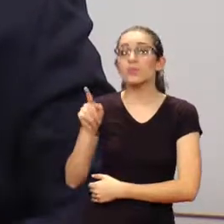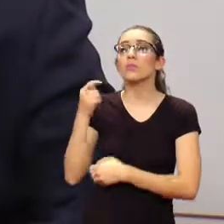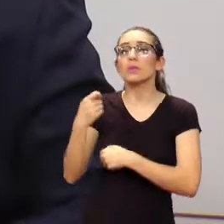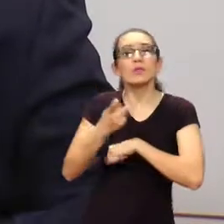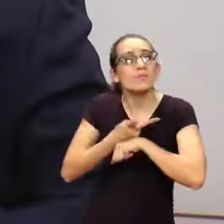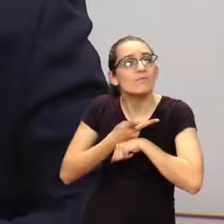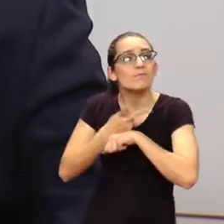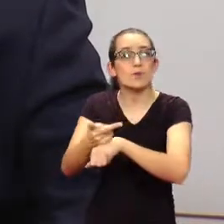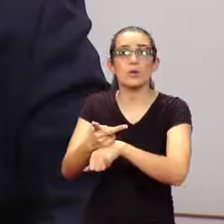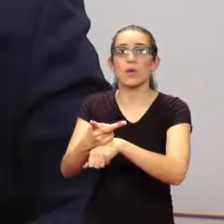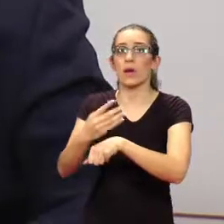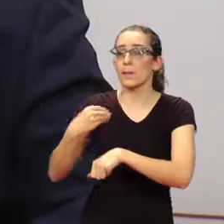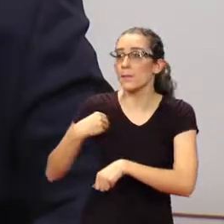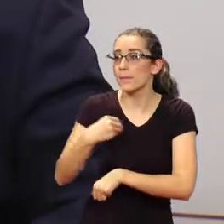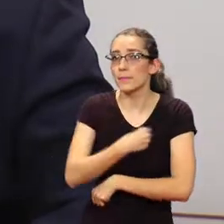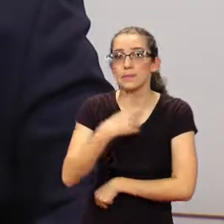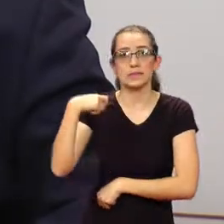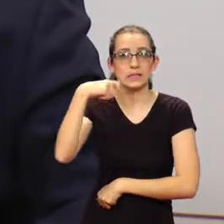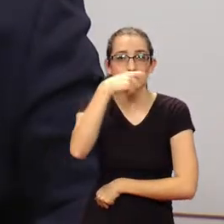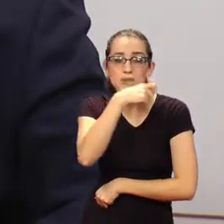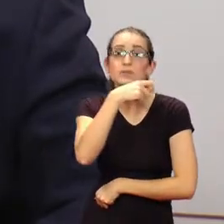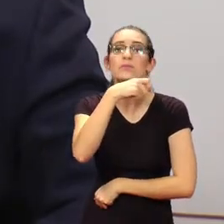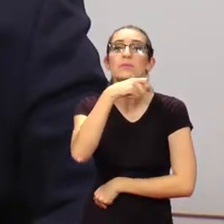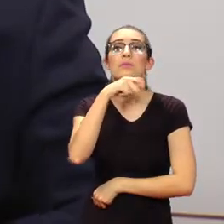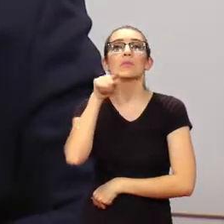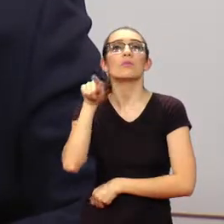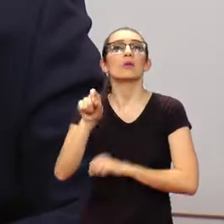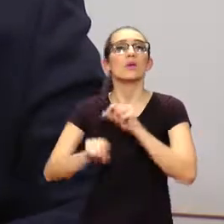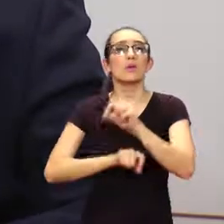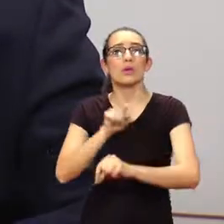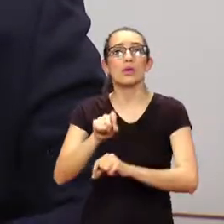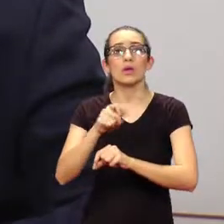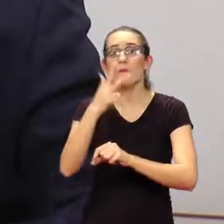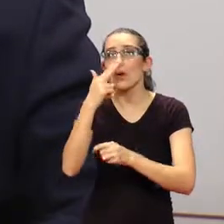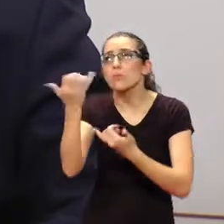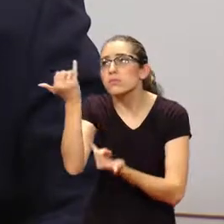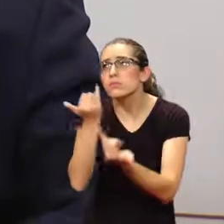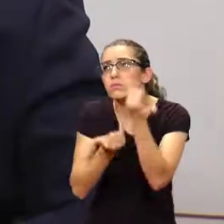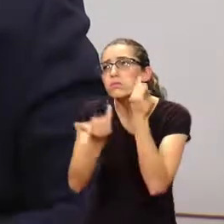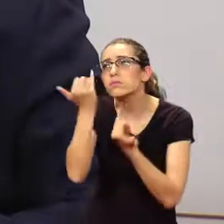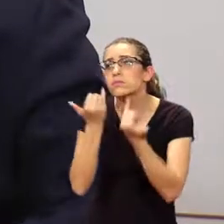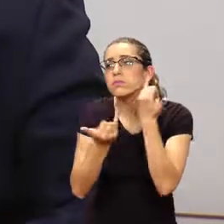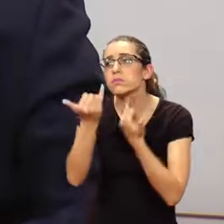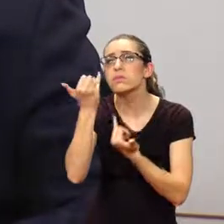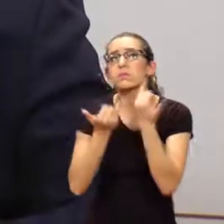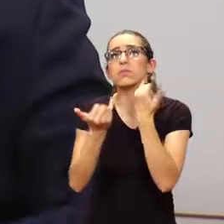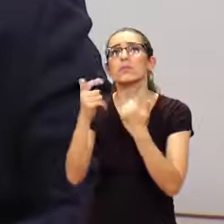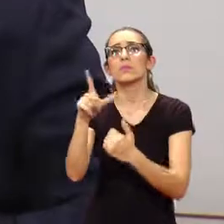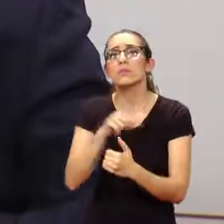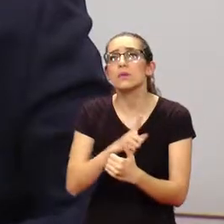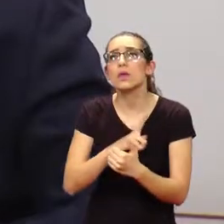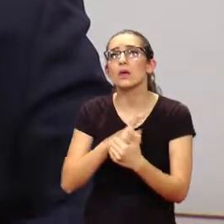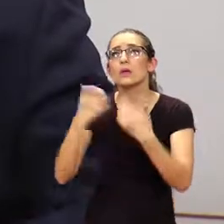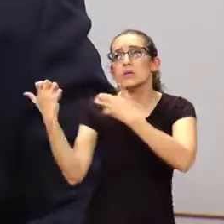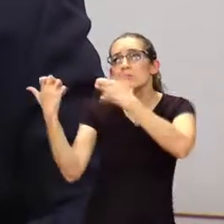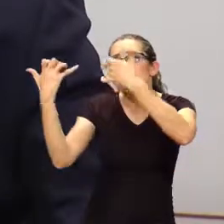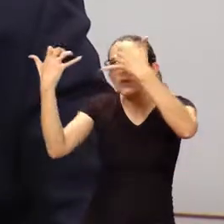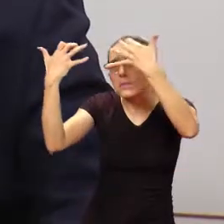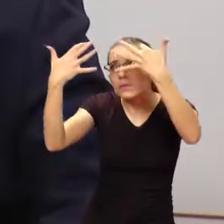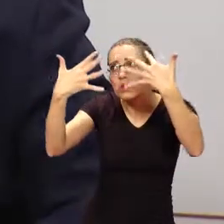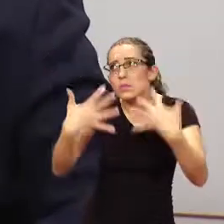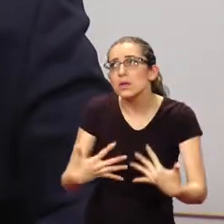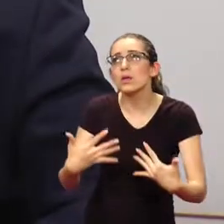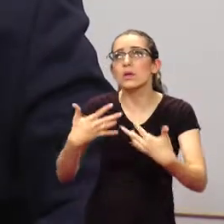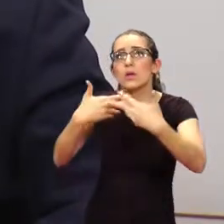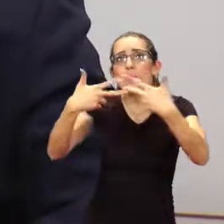algum profissional, cirurgião dentista especialmente, ou odontopediatra, para que haja um grau de informação, um grau de aporte,